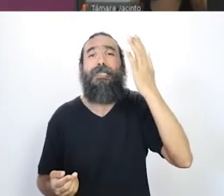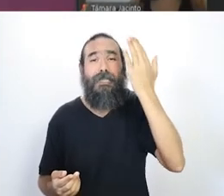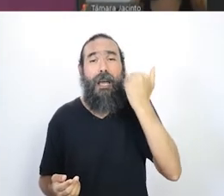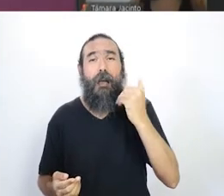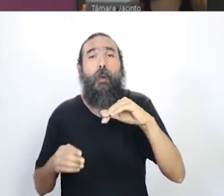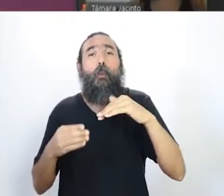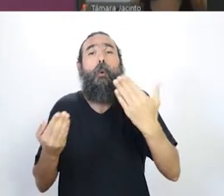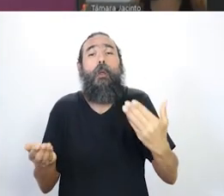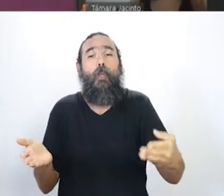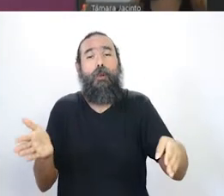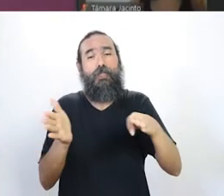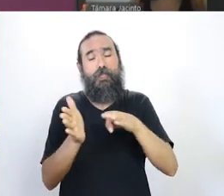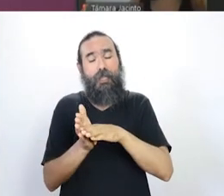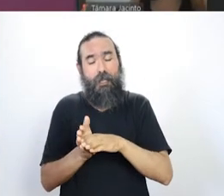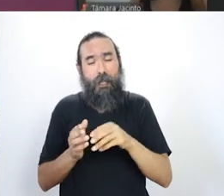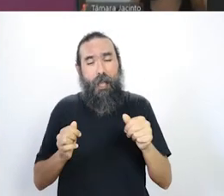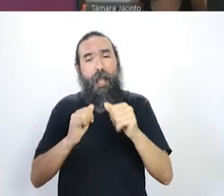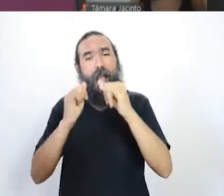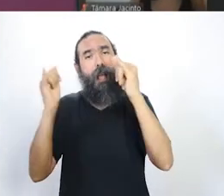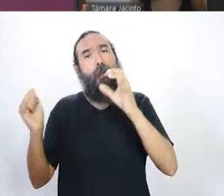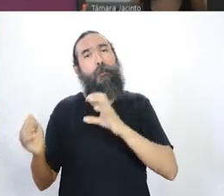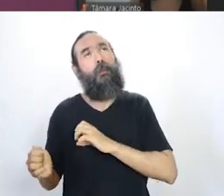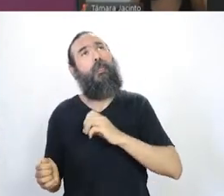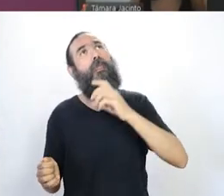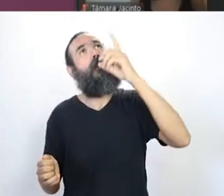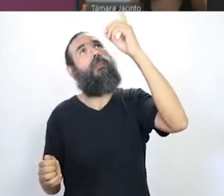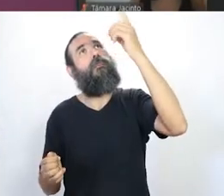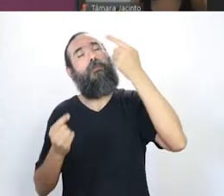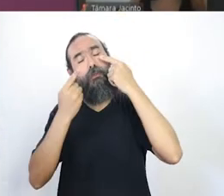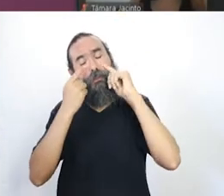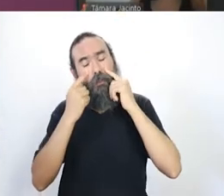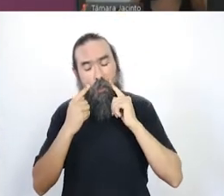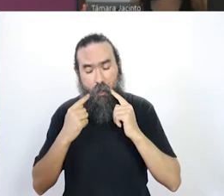Ai, meu Deus, choro os olhos do meu bem.